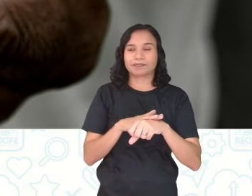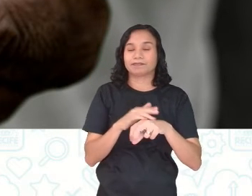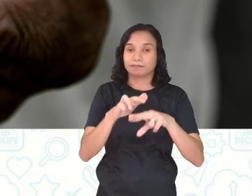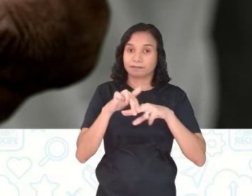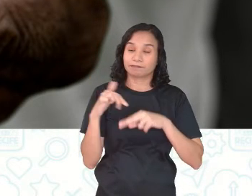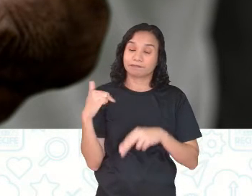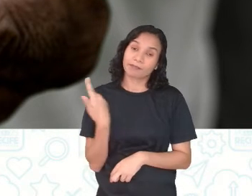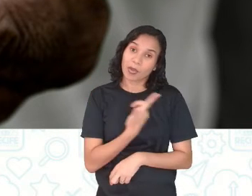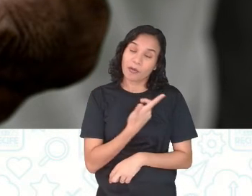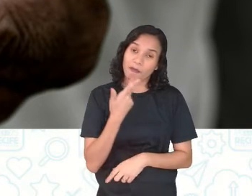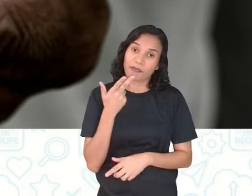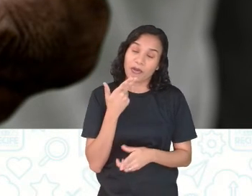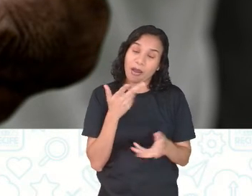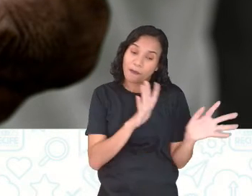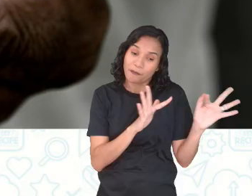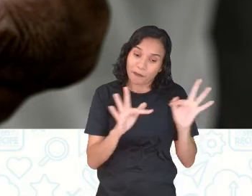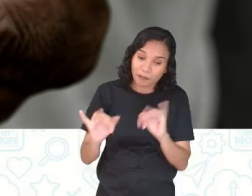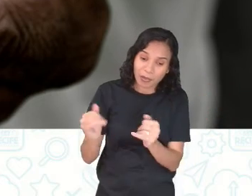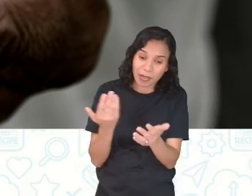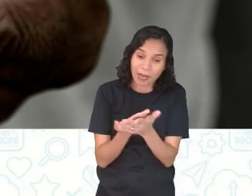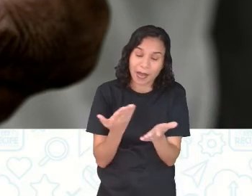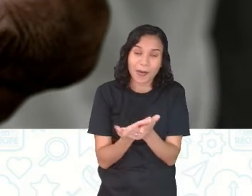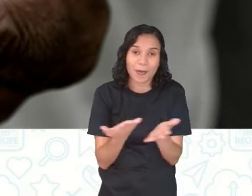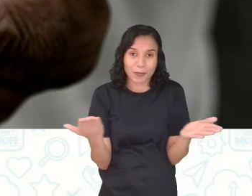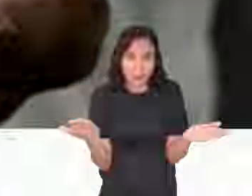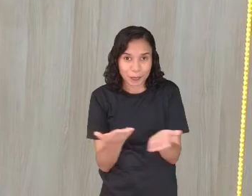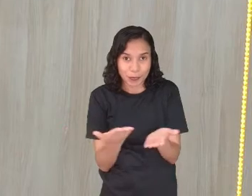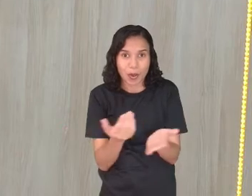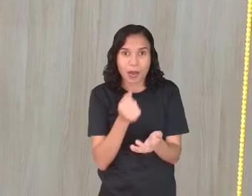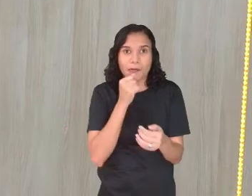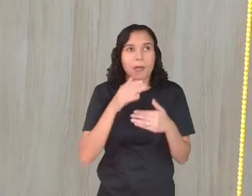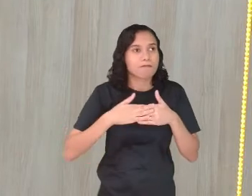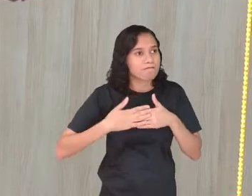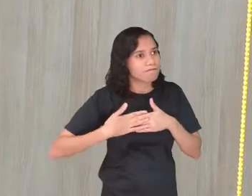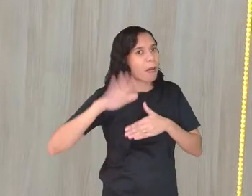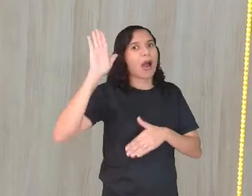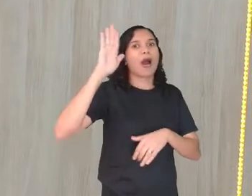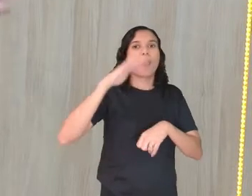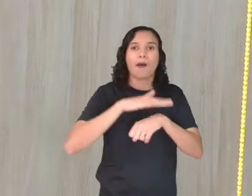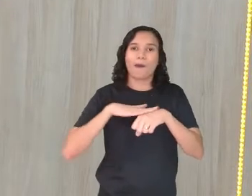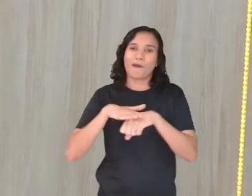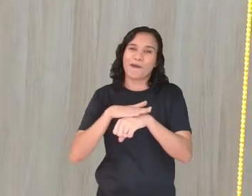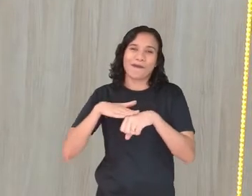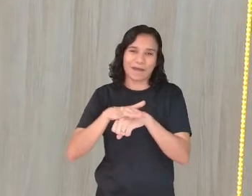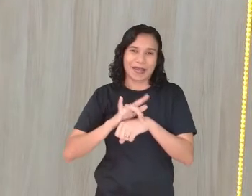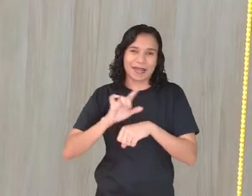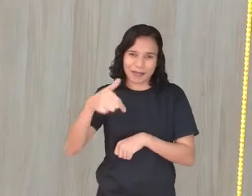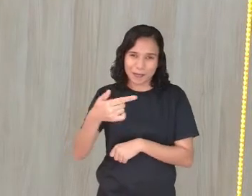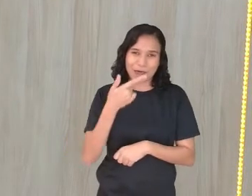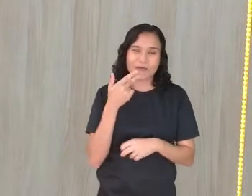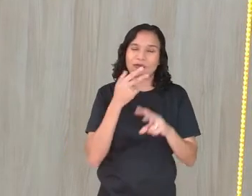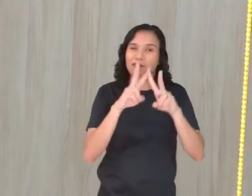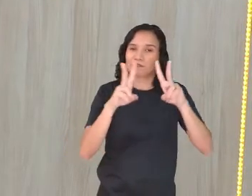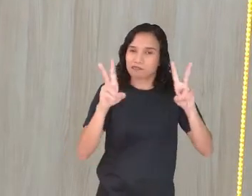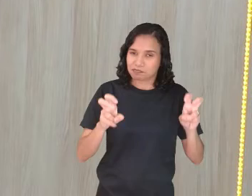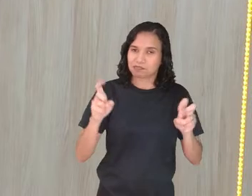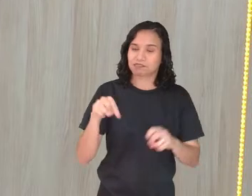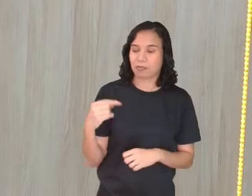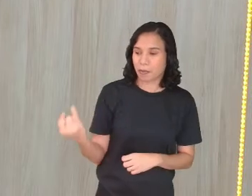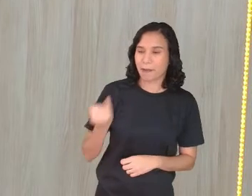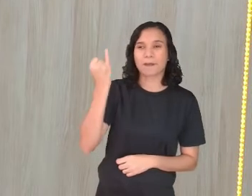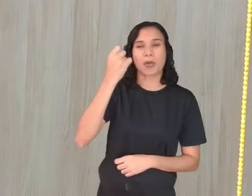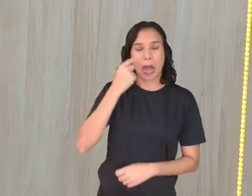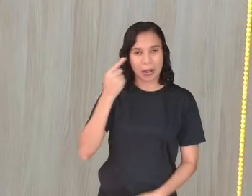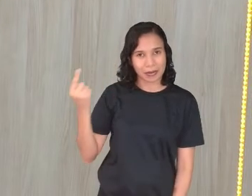a gente já está chegando ao fim dessa aula, né? A gente vai ter ainda muito mais conversa aí pela frente, falar sobre um tema muito importante